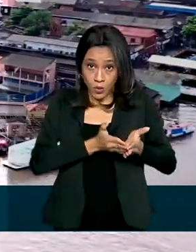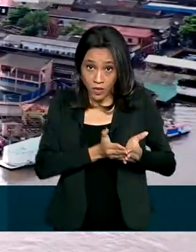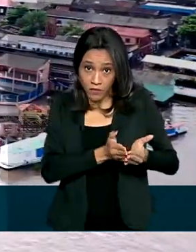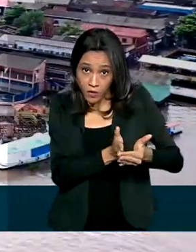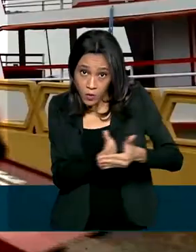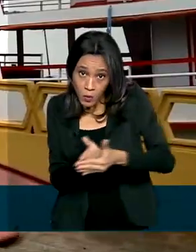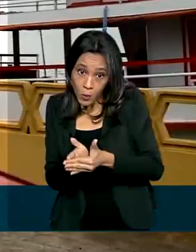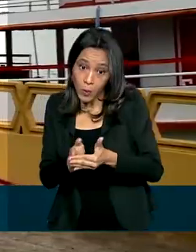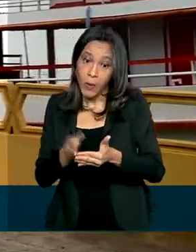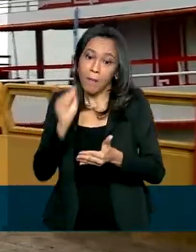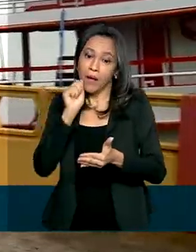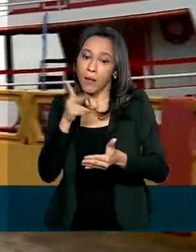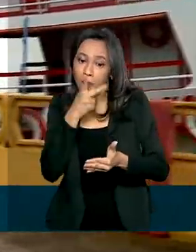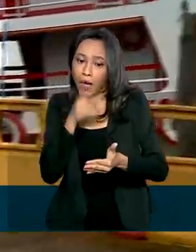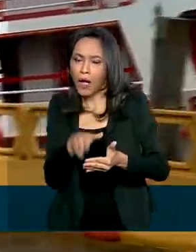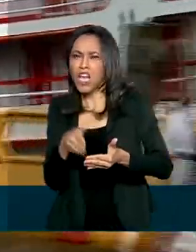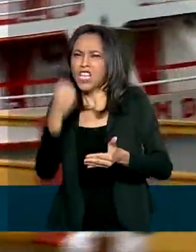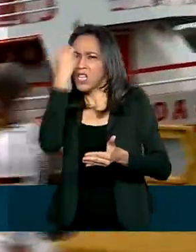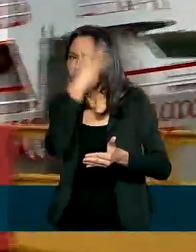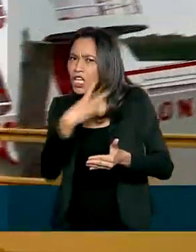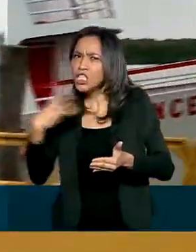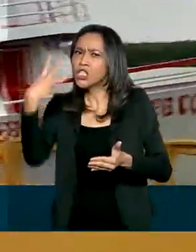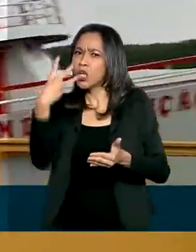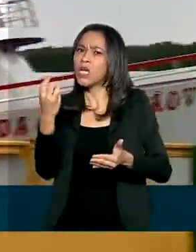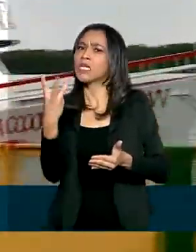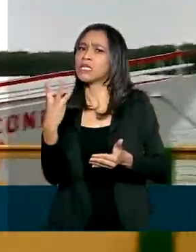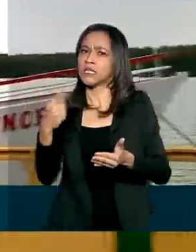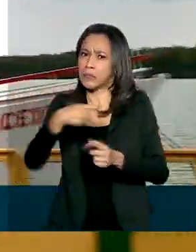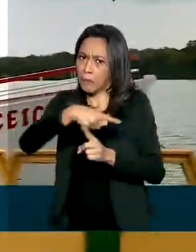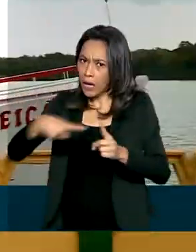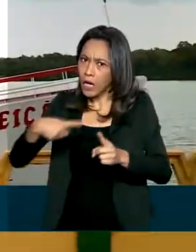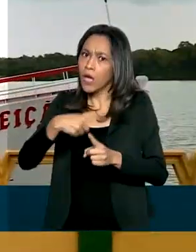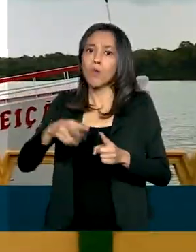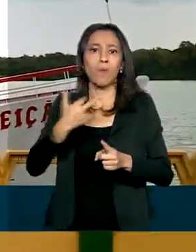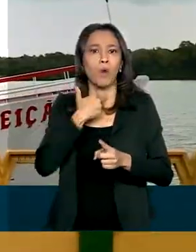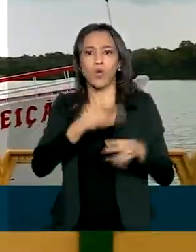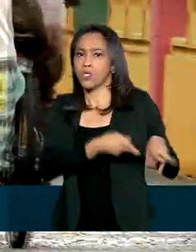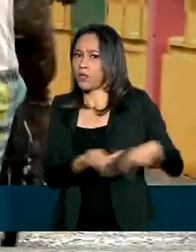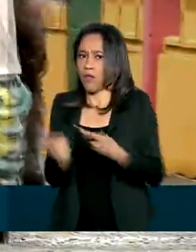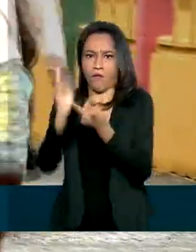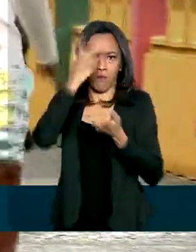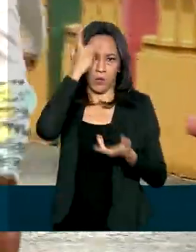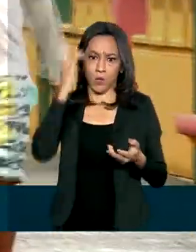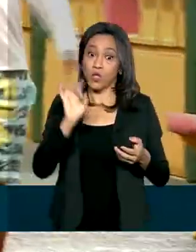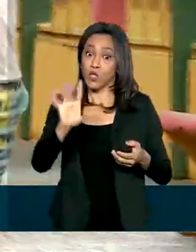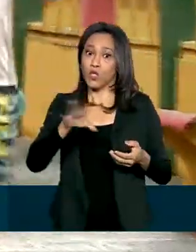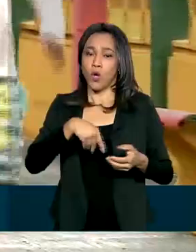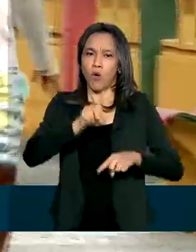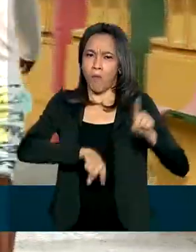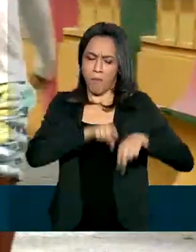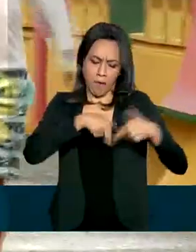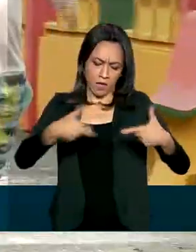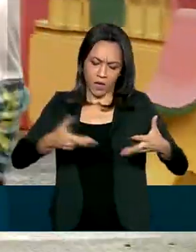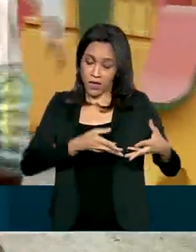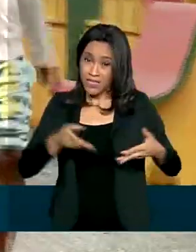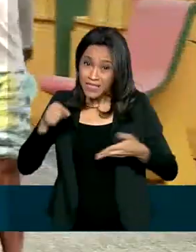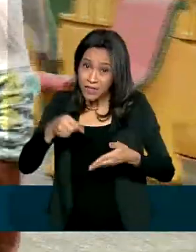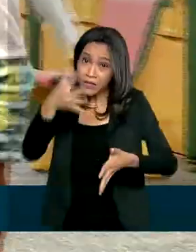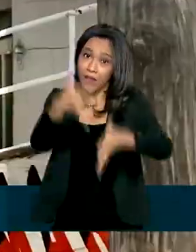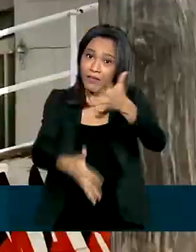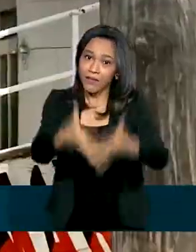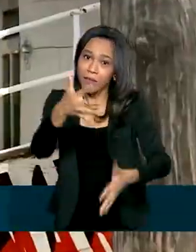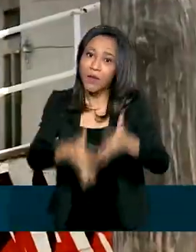Macapá em três horas e meia, não podem mais levar passageiros. Apenas carga. Isso atrapalhou o